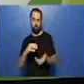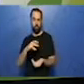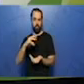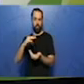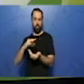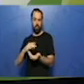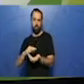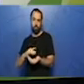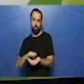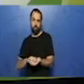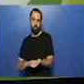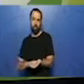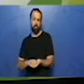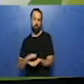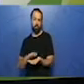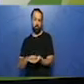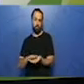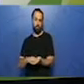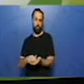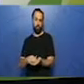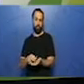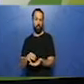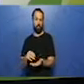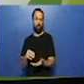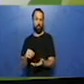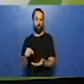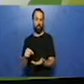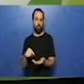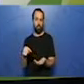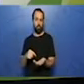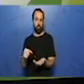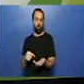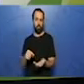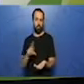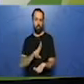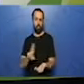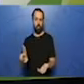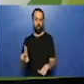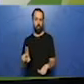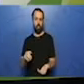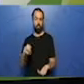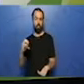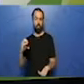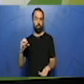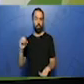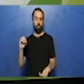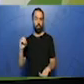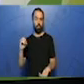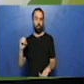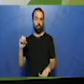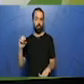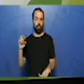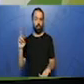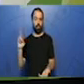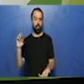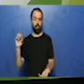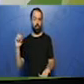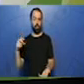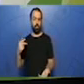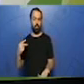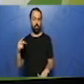do recipiente. Esse sedimento, ele é denominado corpo de fundo, corpo de chão